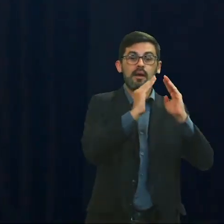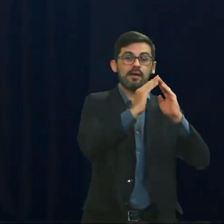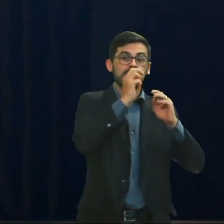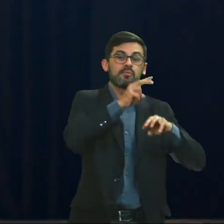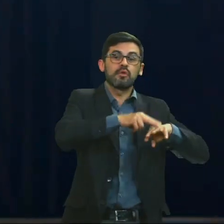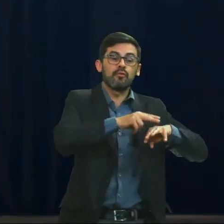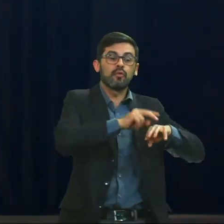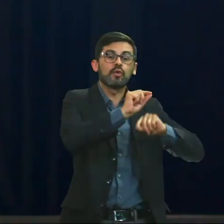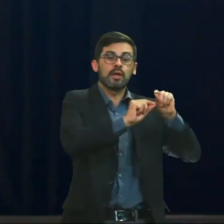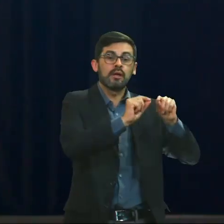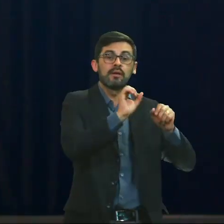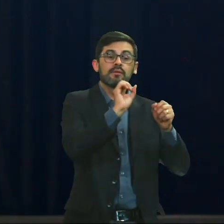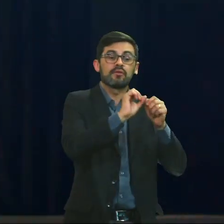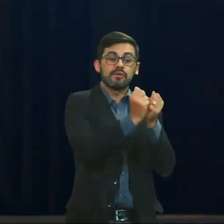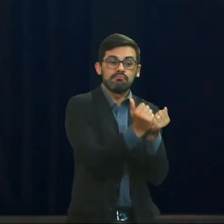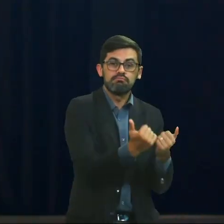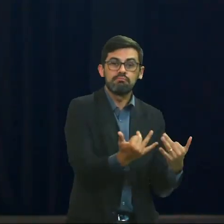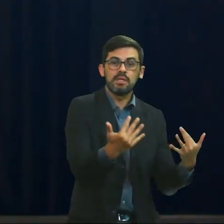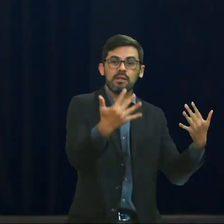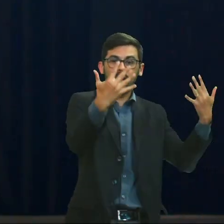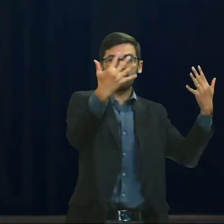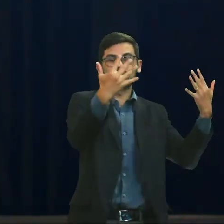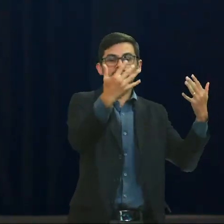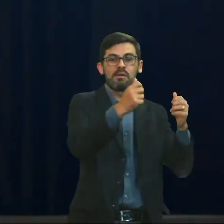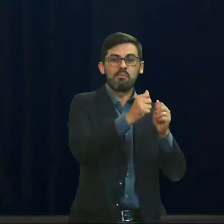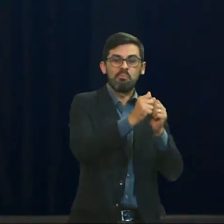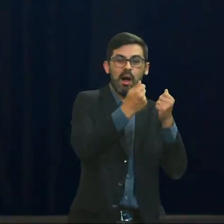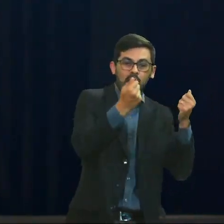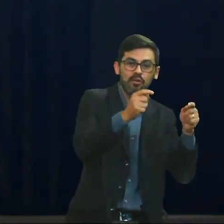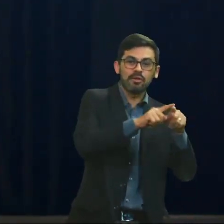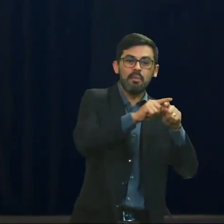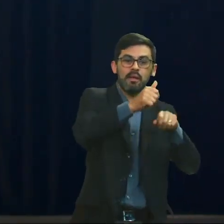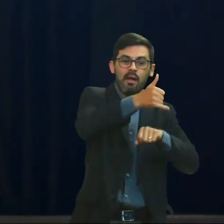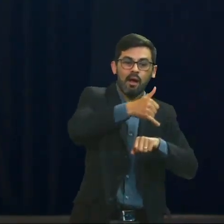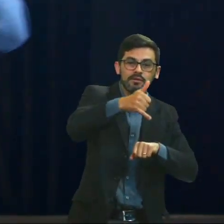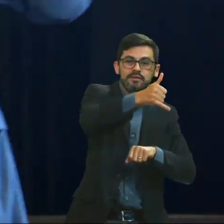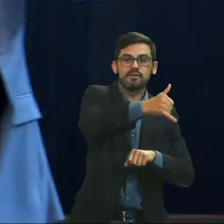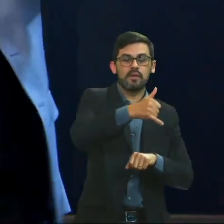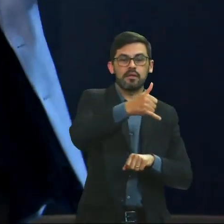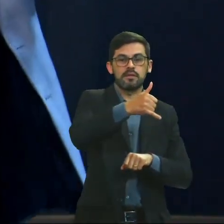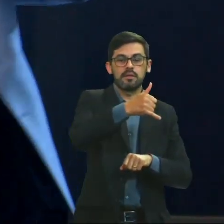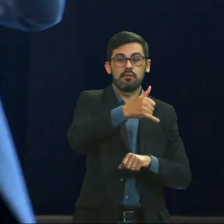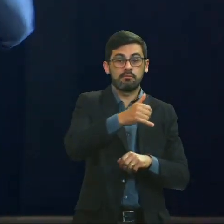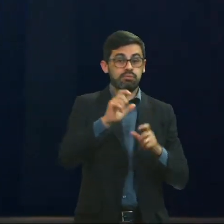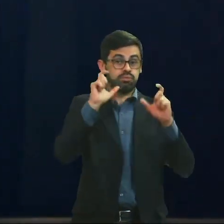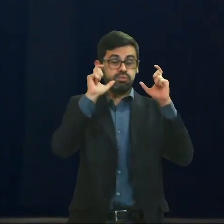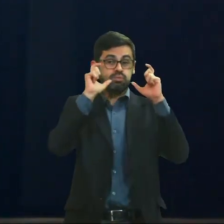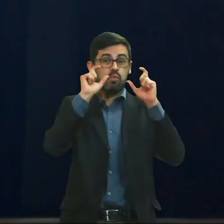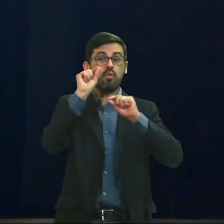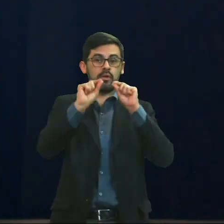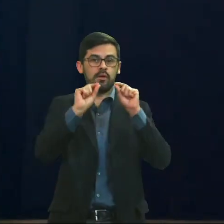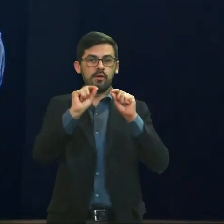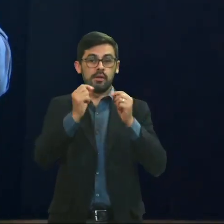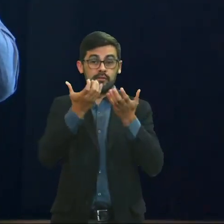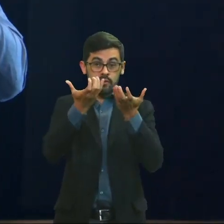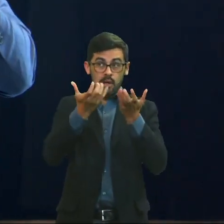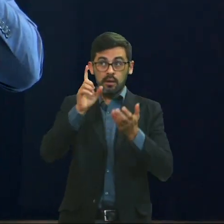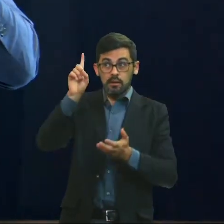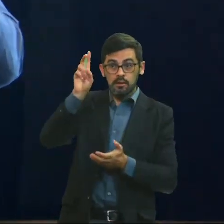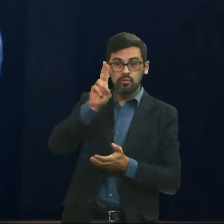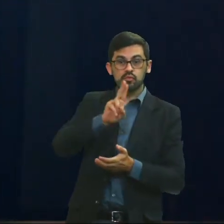acontece? Deus multiplica pão e azeite. Ei, preste atenção. Quantos querem ser